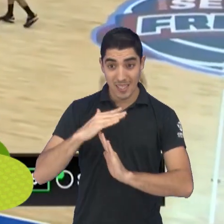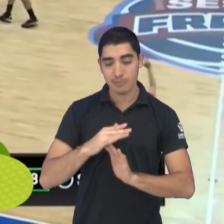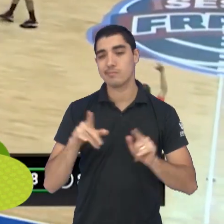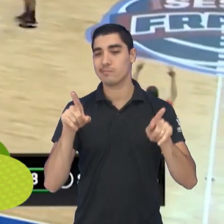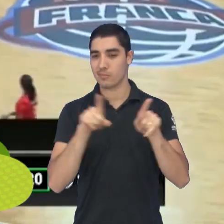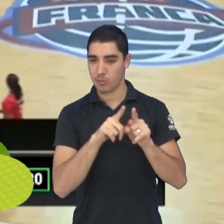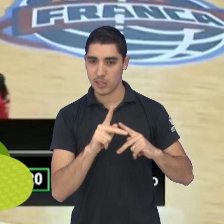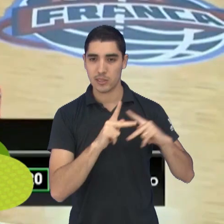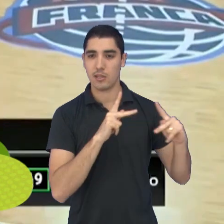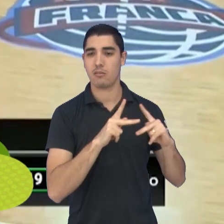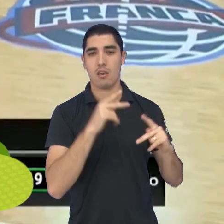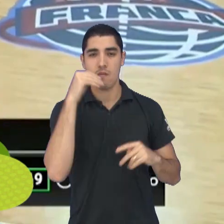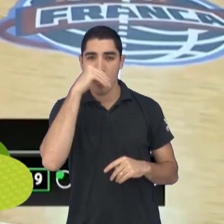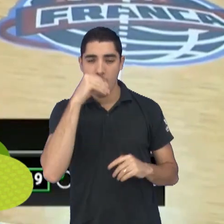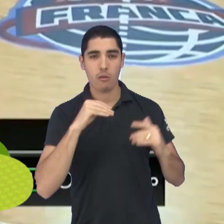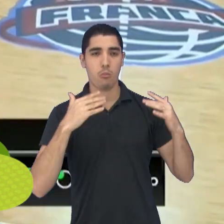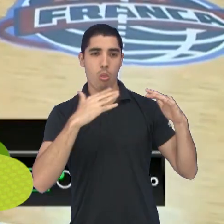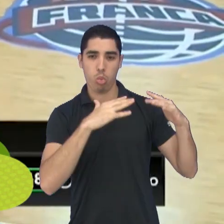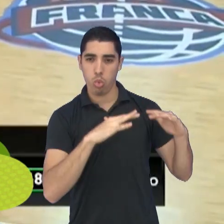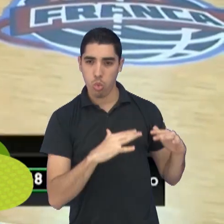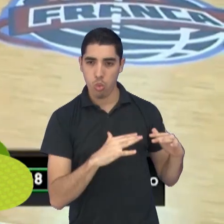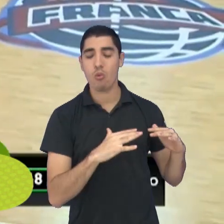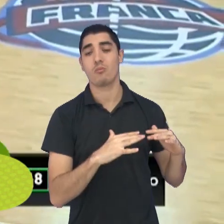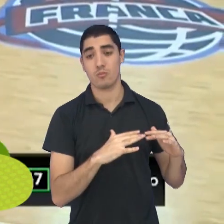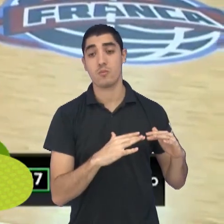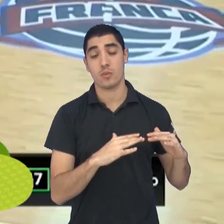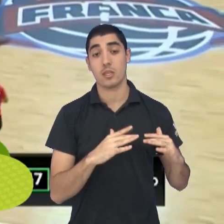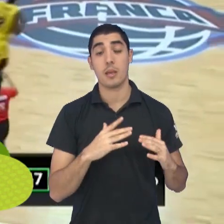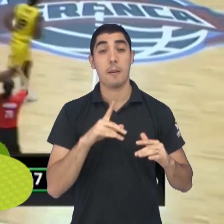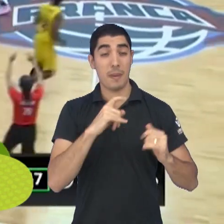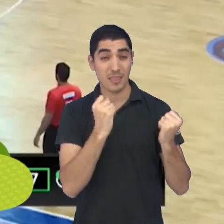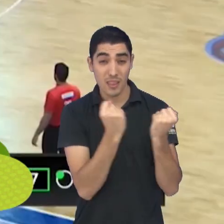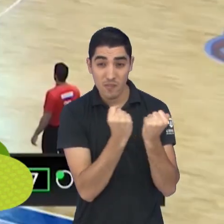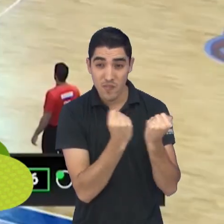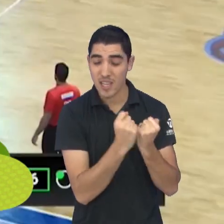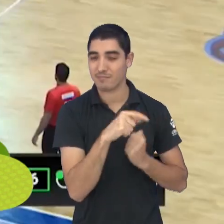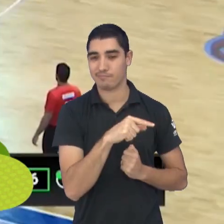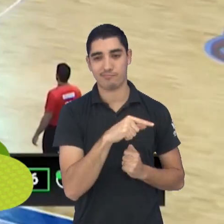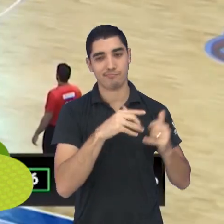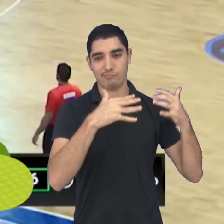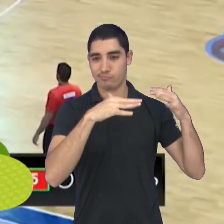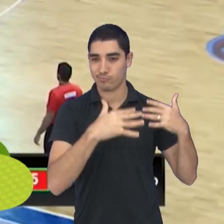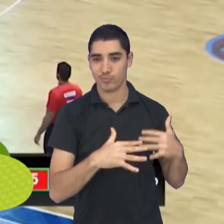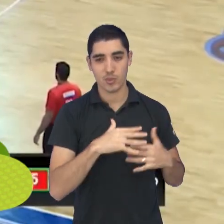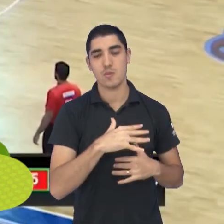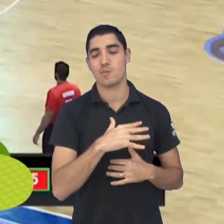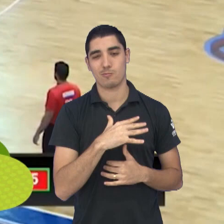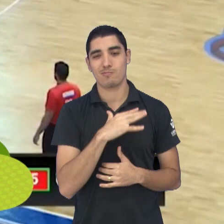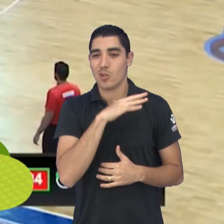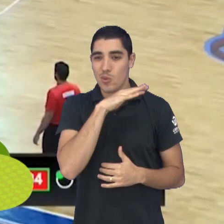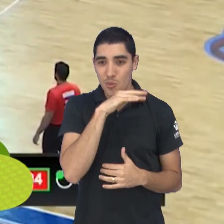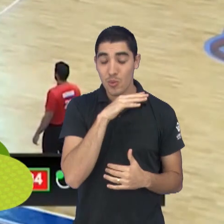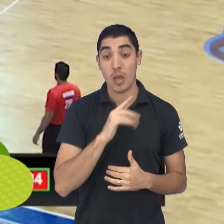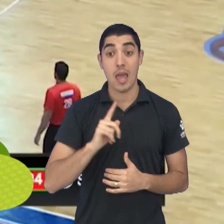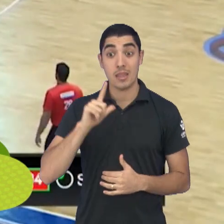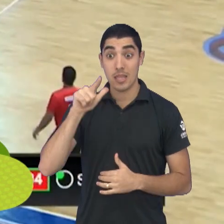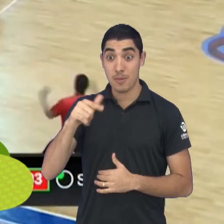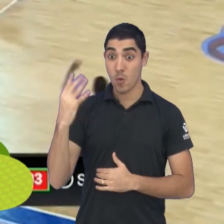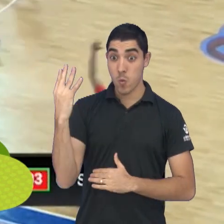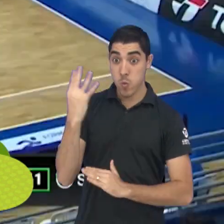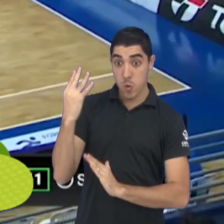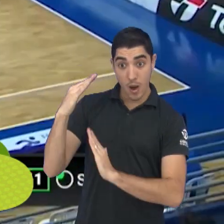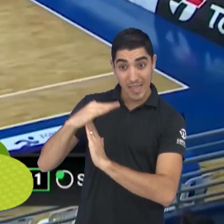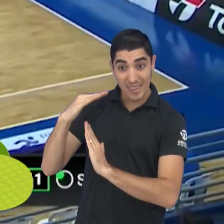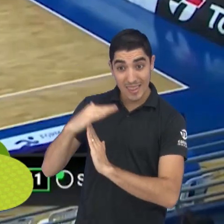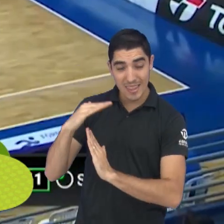foi legal, melhorou aí a sua parte ofensiva, mas a defensiva não foi das melhores durante a partida. No último